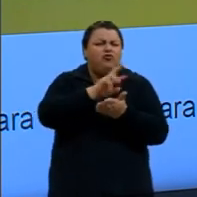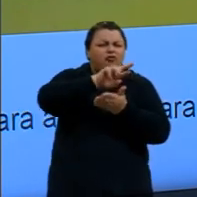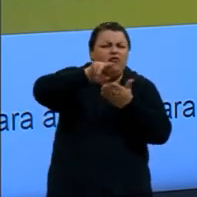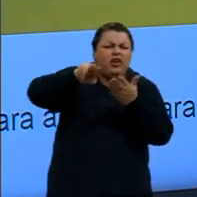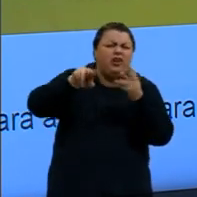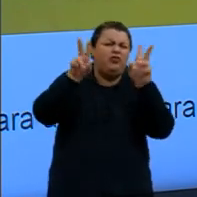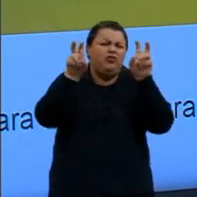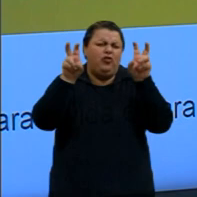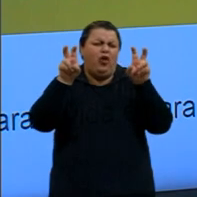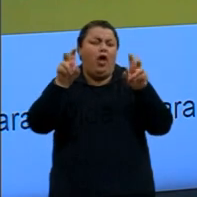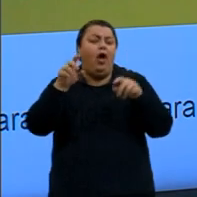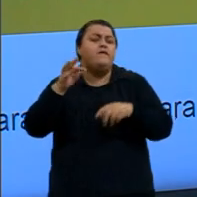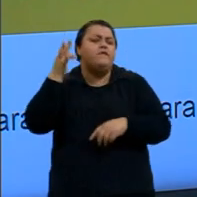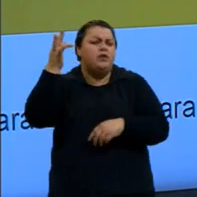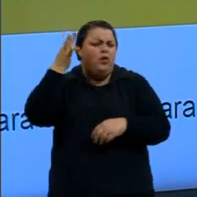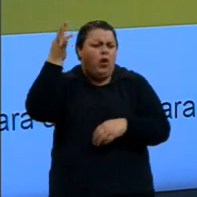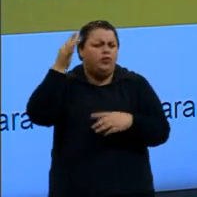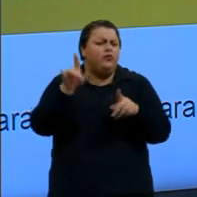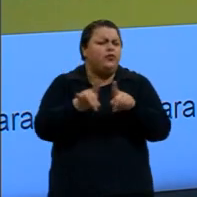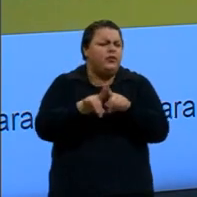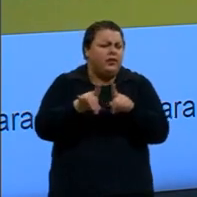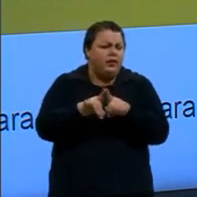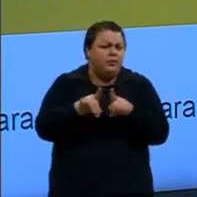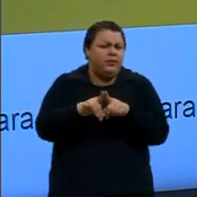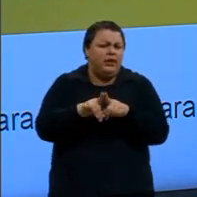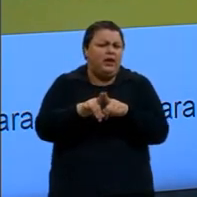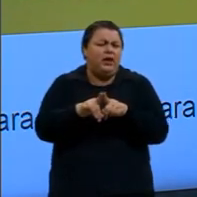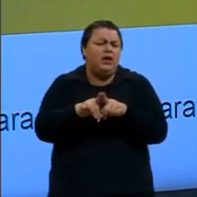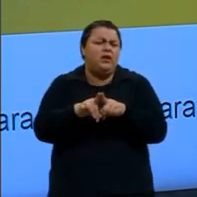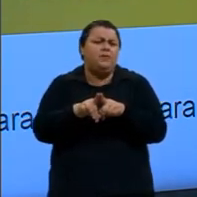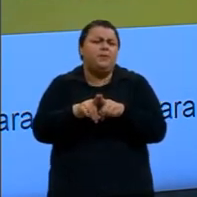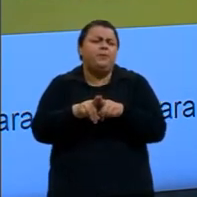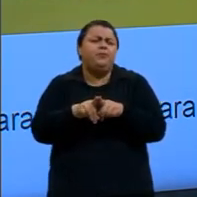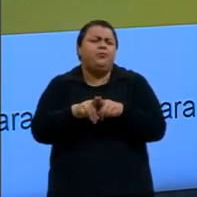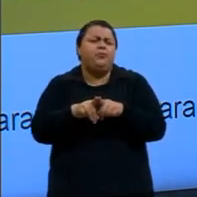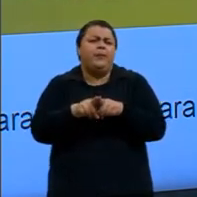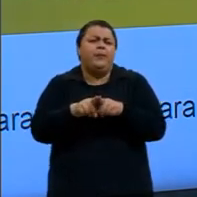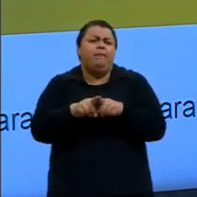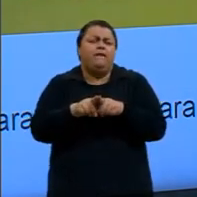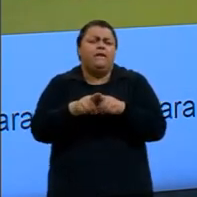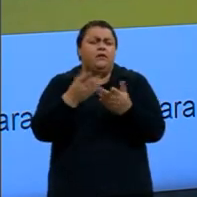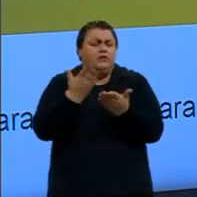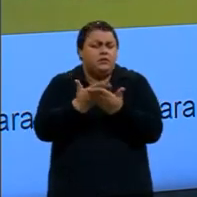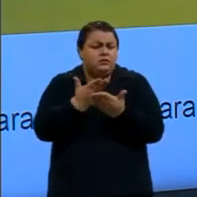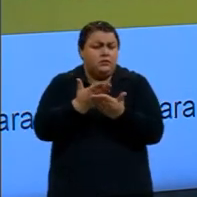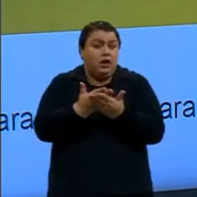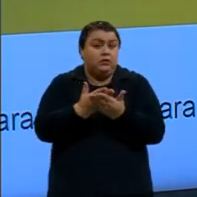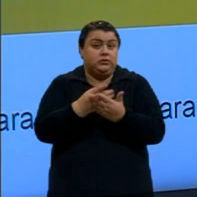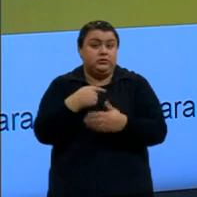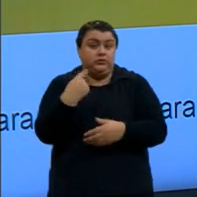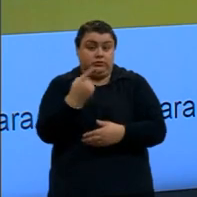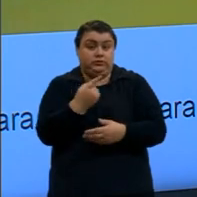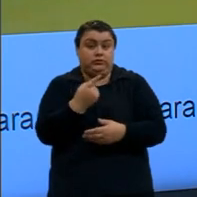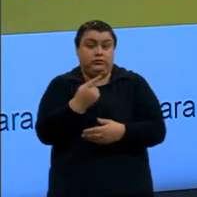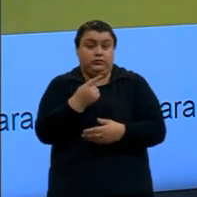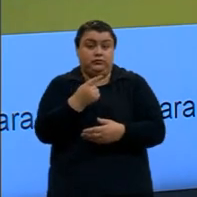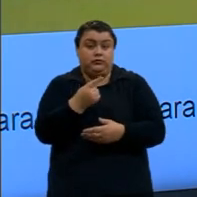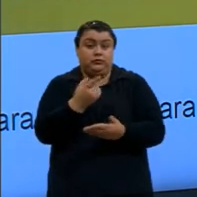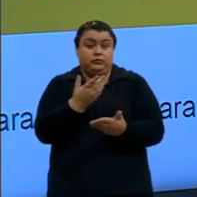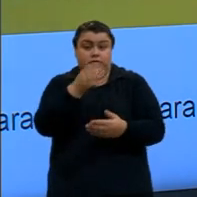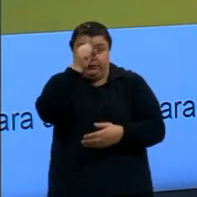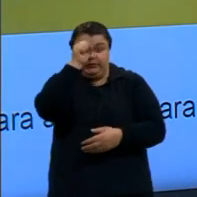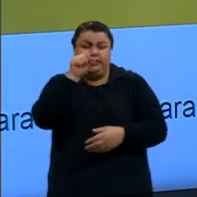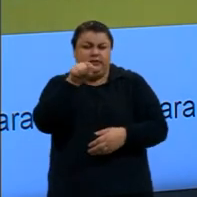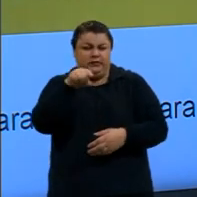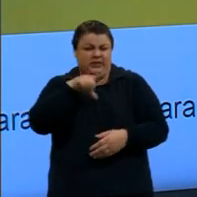vários filósofos e aqui também eu reitero para você que as aulas que nós apresentamos aqui se